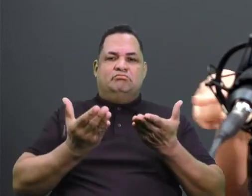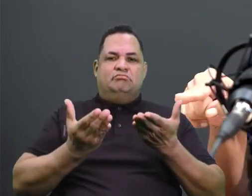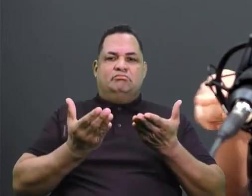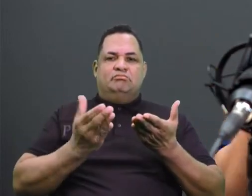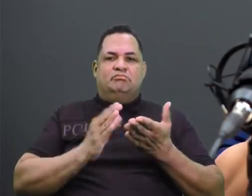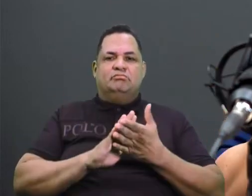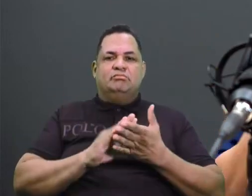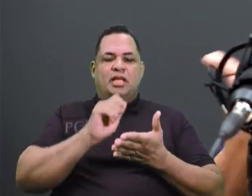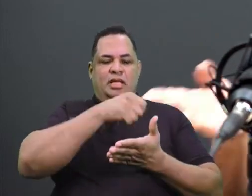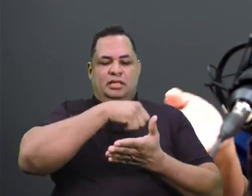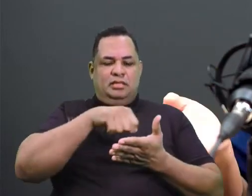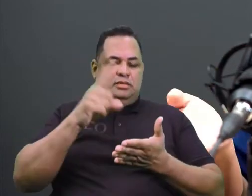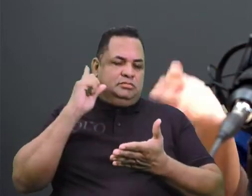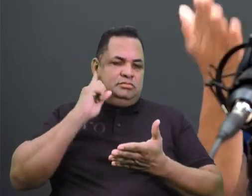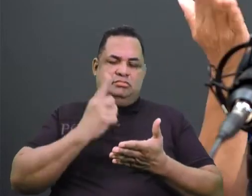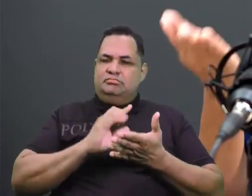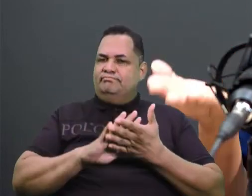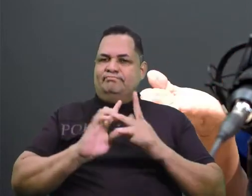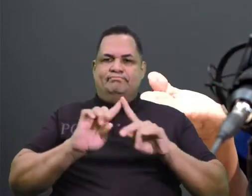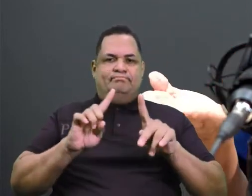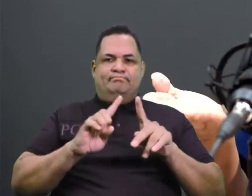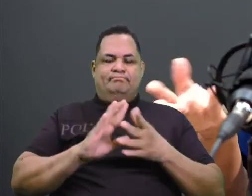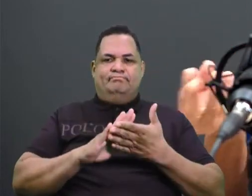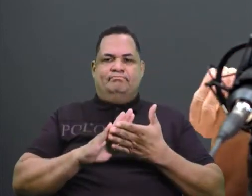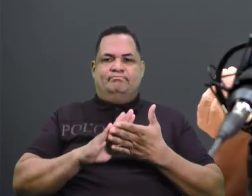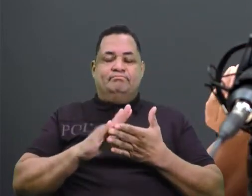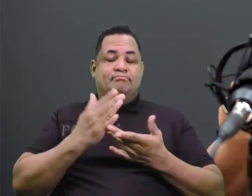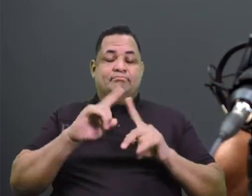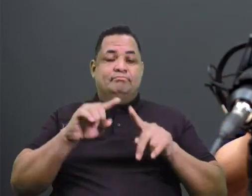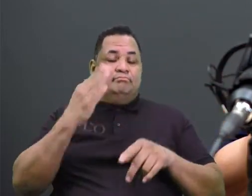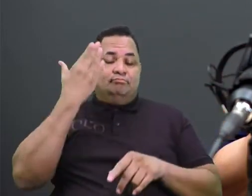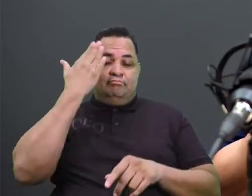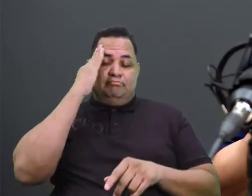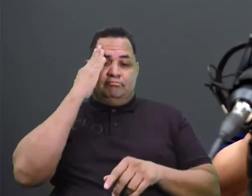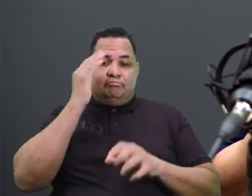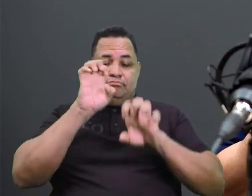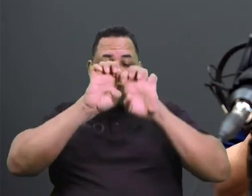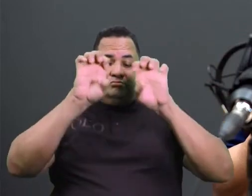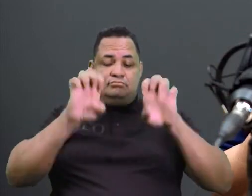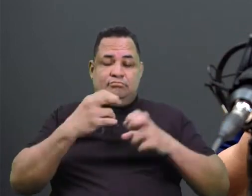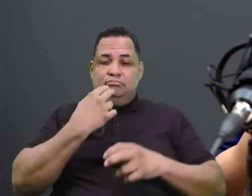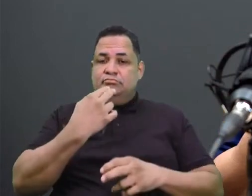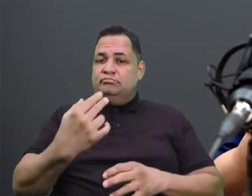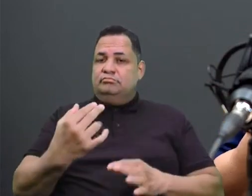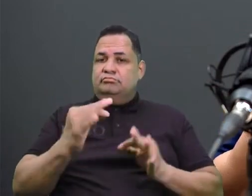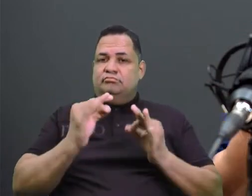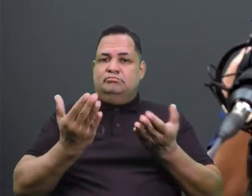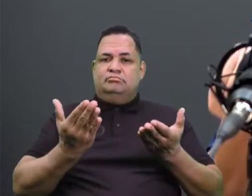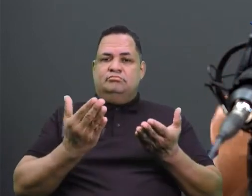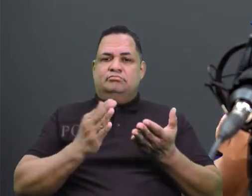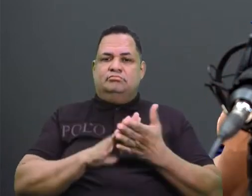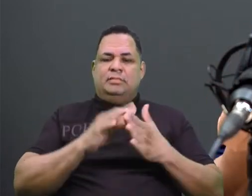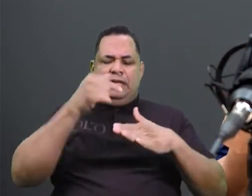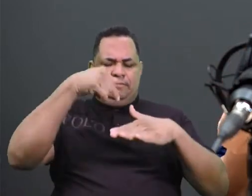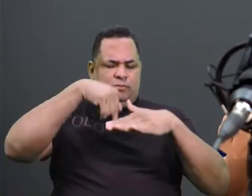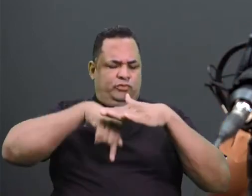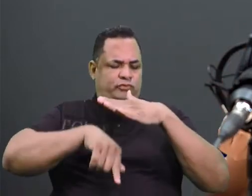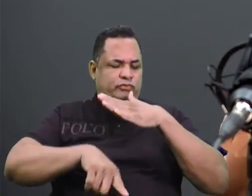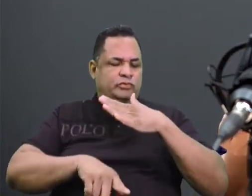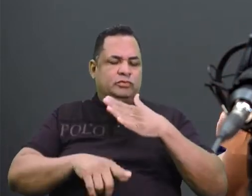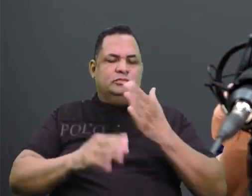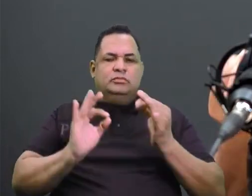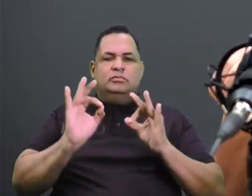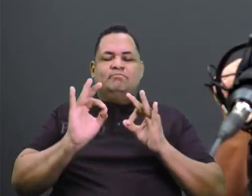a escrita do surdo. E não resolveu, porque ele nem entendia. Porque a estrutura da língua ela é muito mais profunda do que